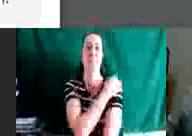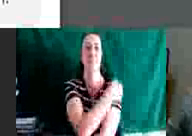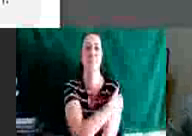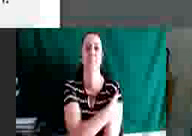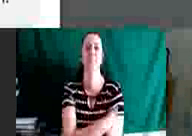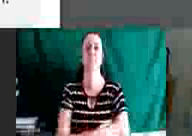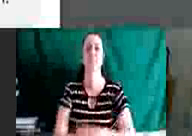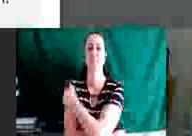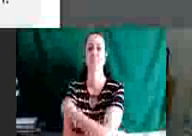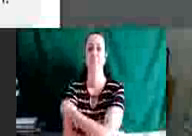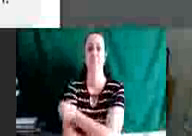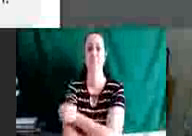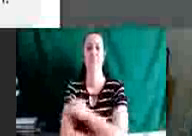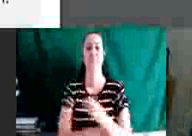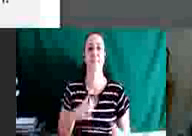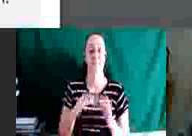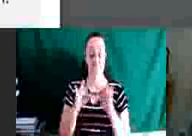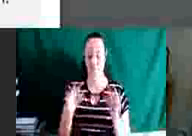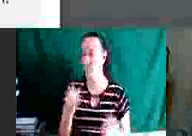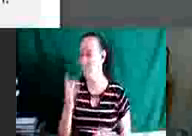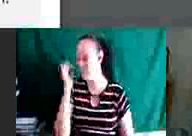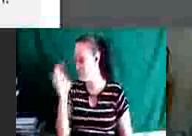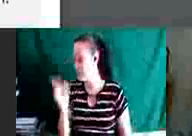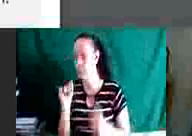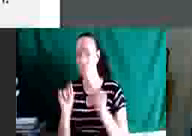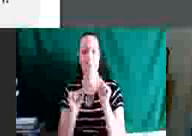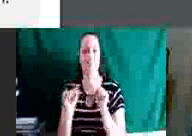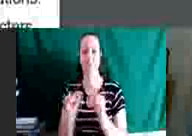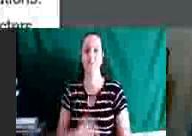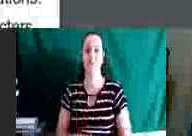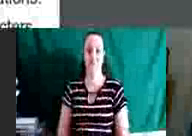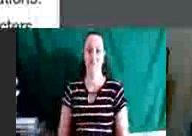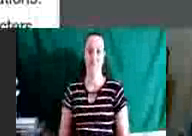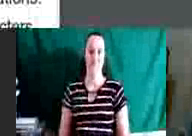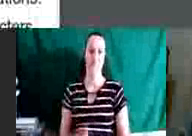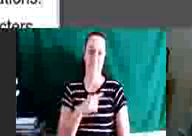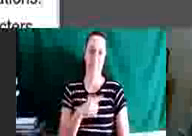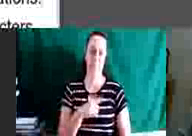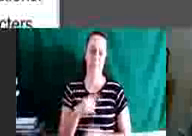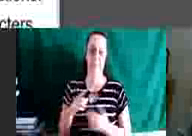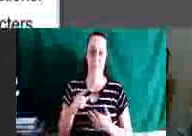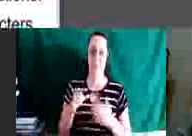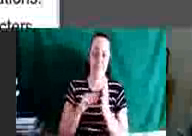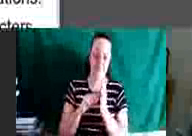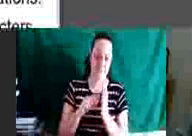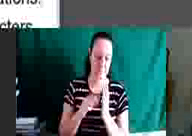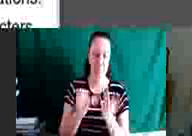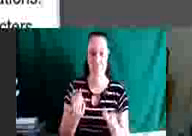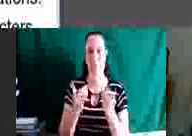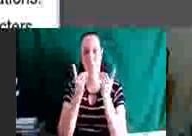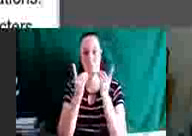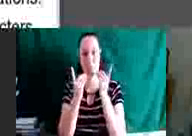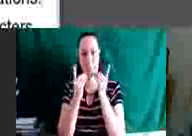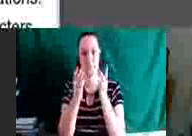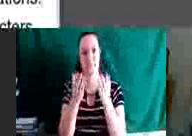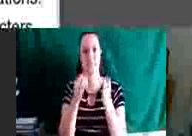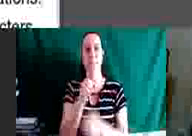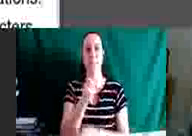deve utilizar, ou quais são os procedimentos, ou quais são as políticas de segurança da informação que você deve adotar para